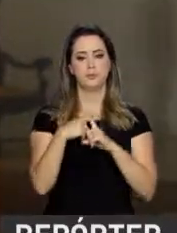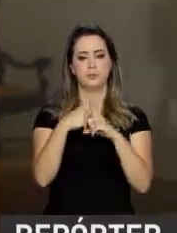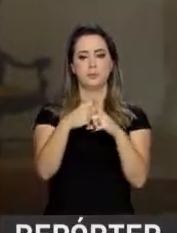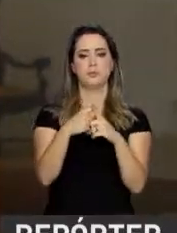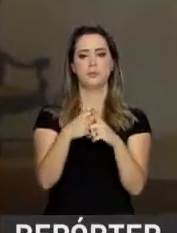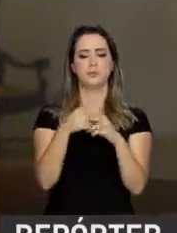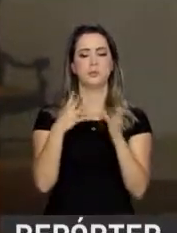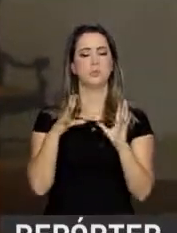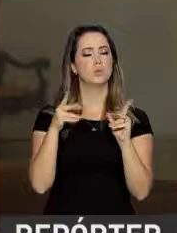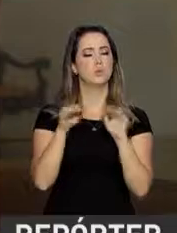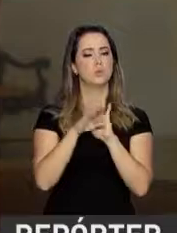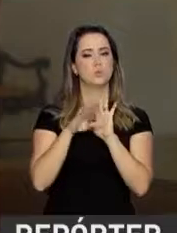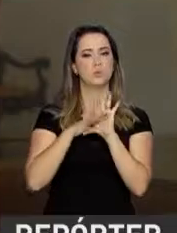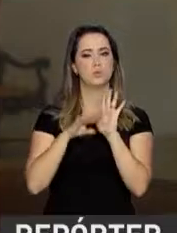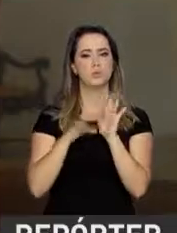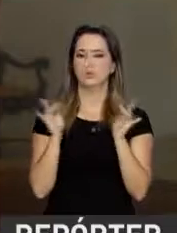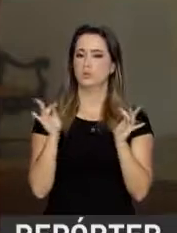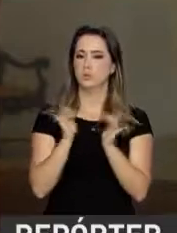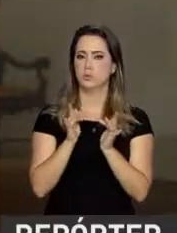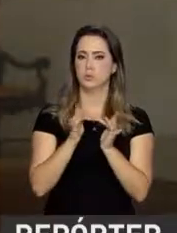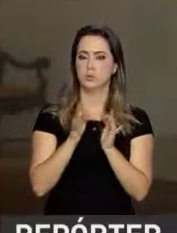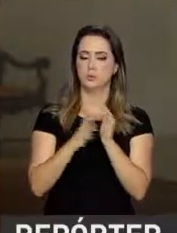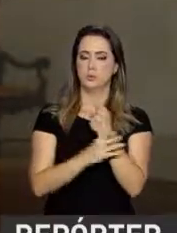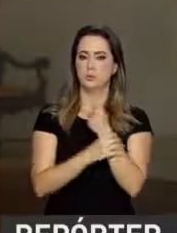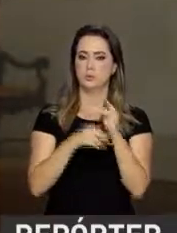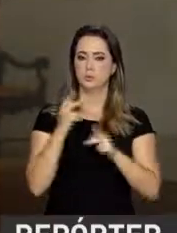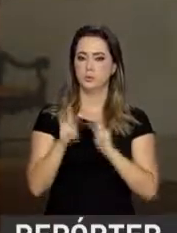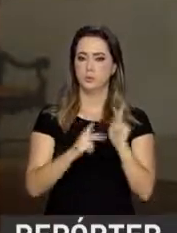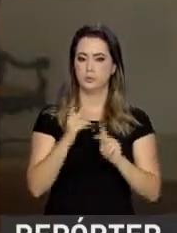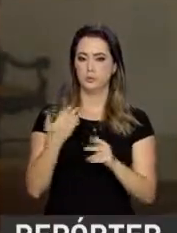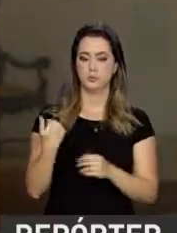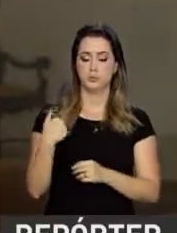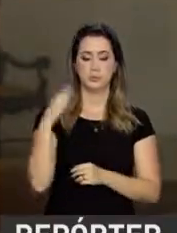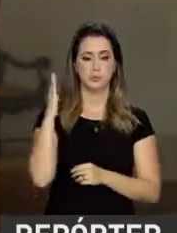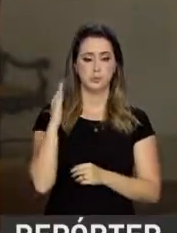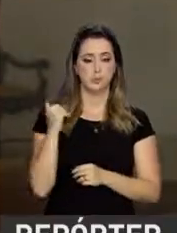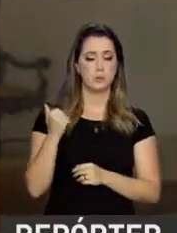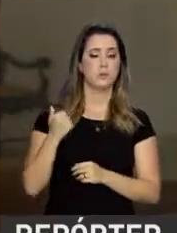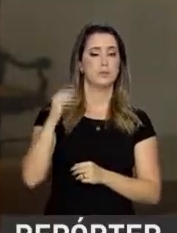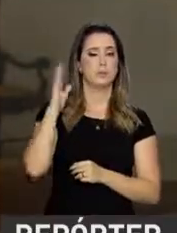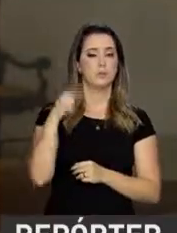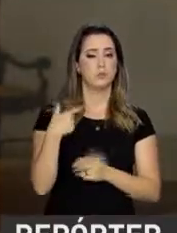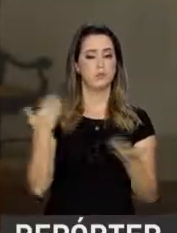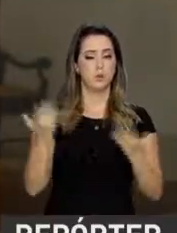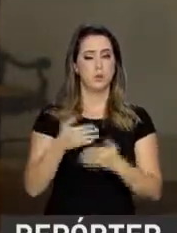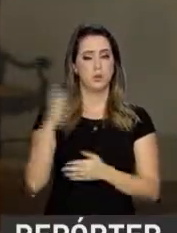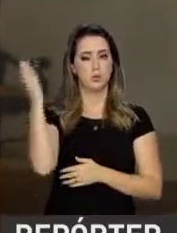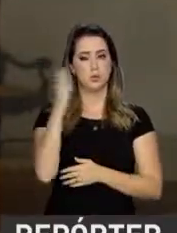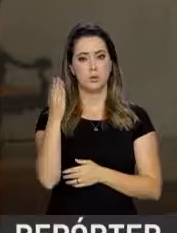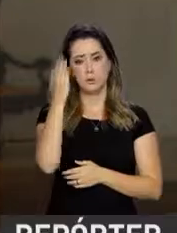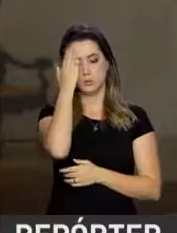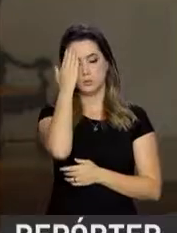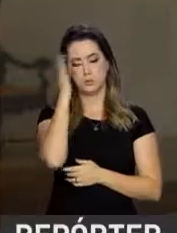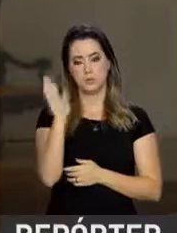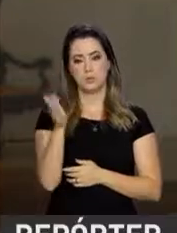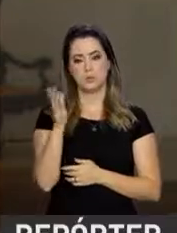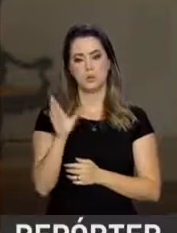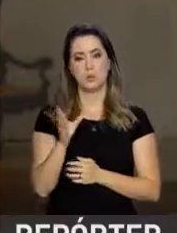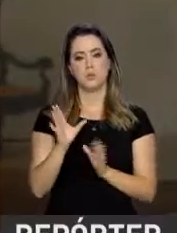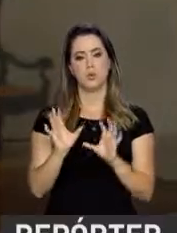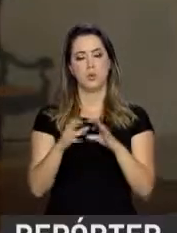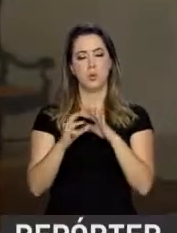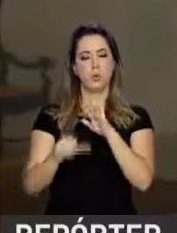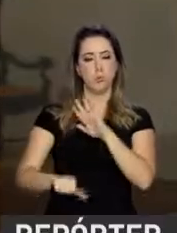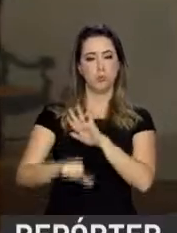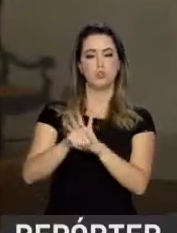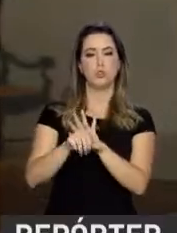tem tudo a ver com a segurança pública. Cada vez mais há a consciência no Brasil que uma boa parte dos crimes